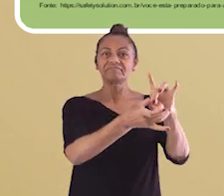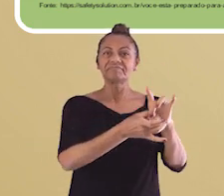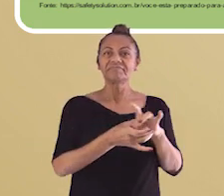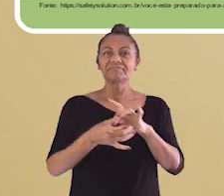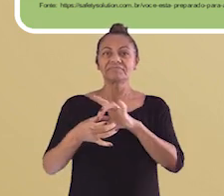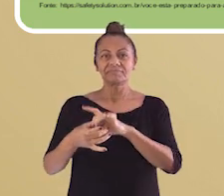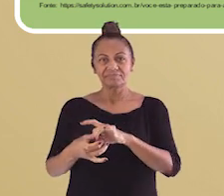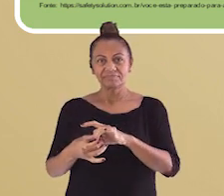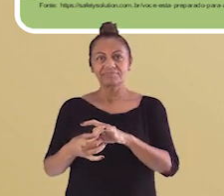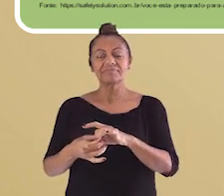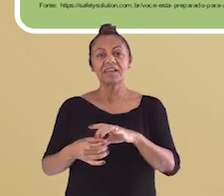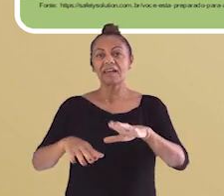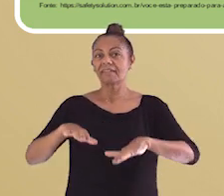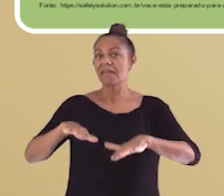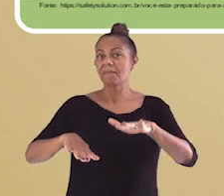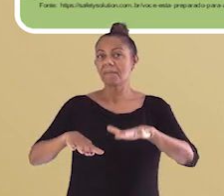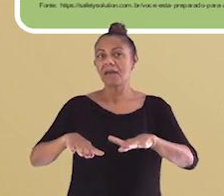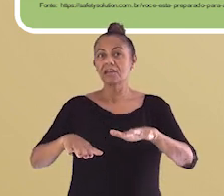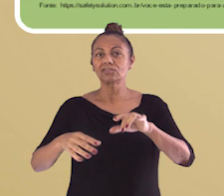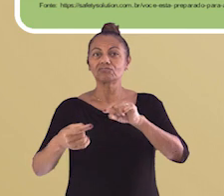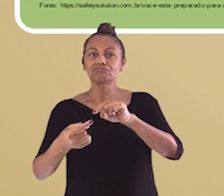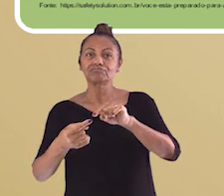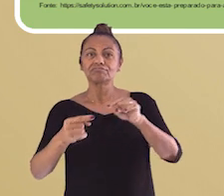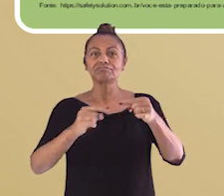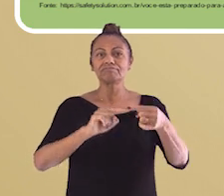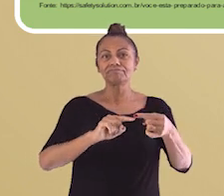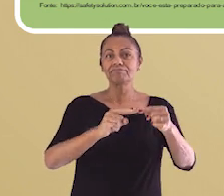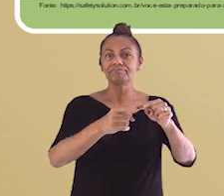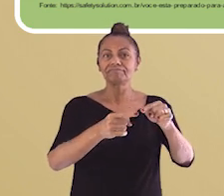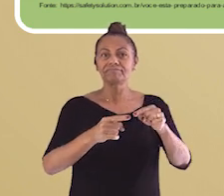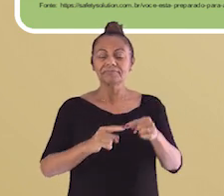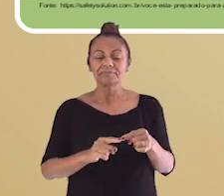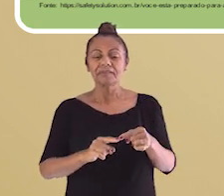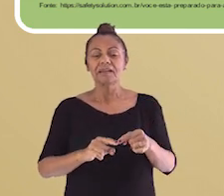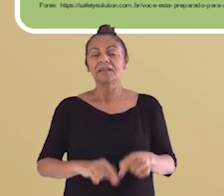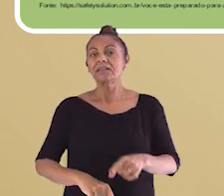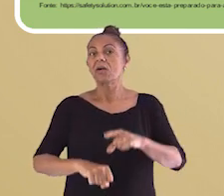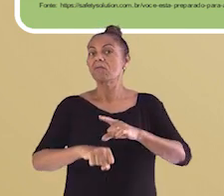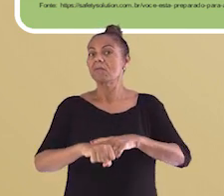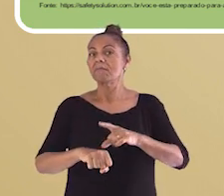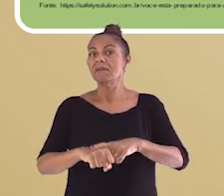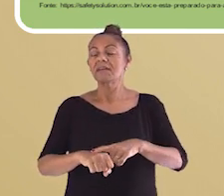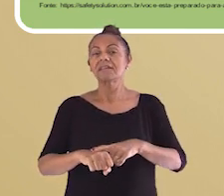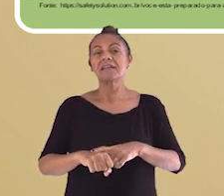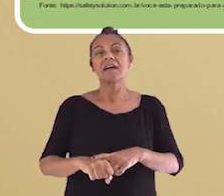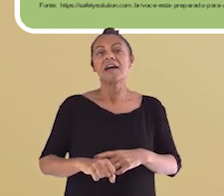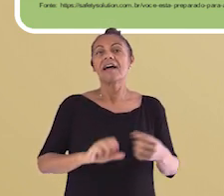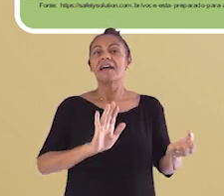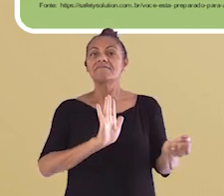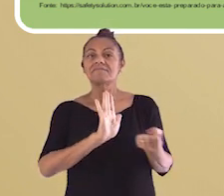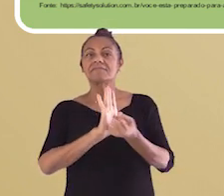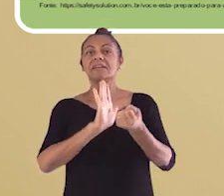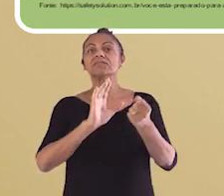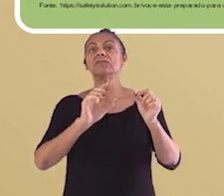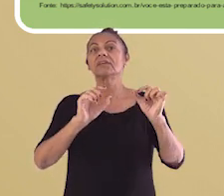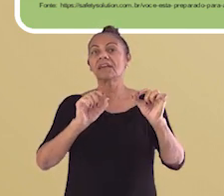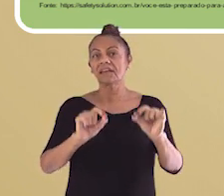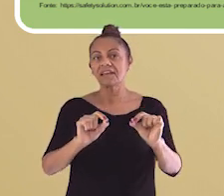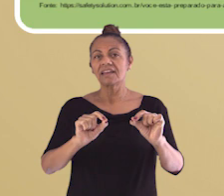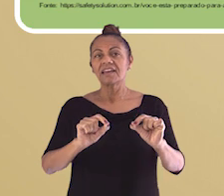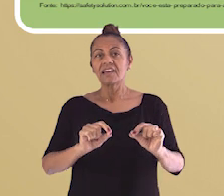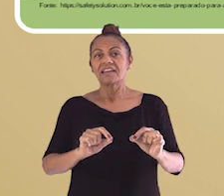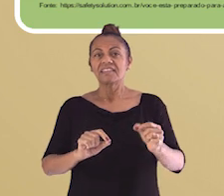dependem o tempo todo umas das outras. Esse atual momento é marcado pela revolução da inteligência